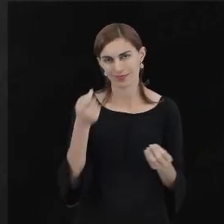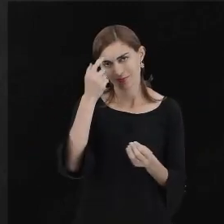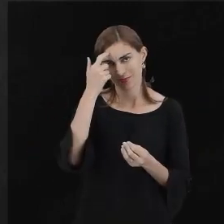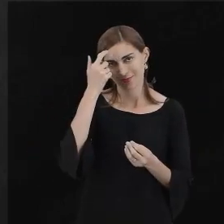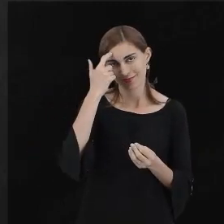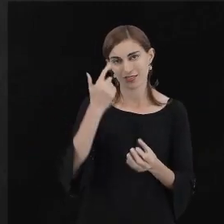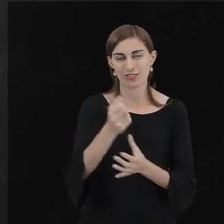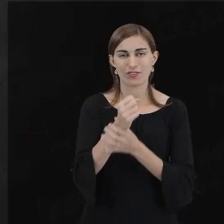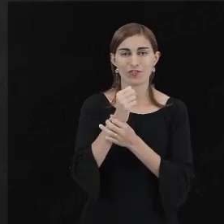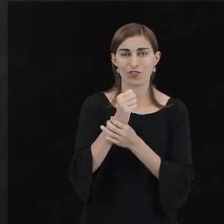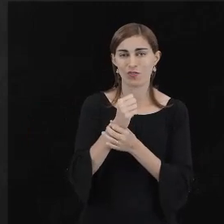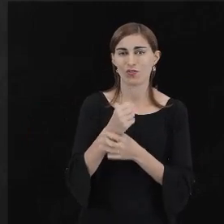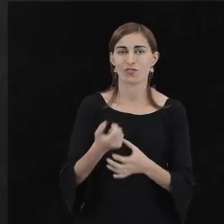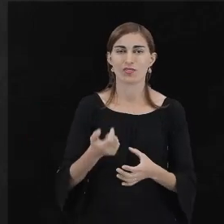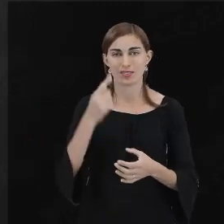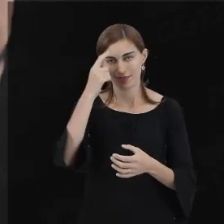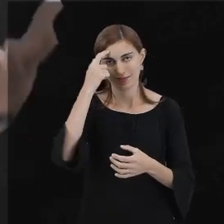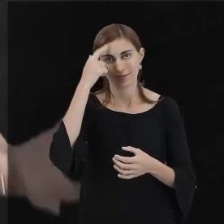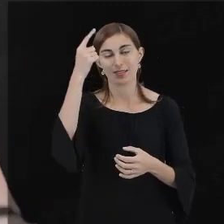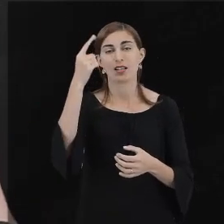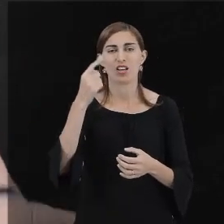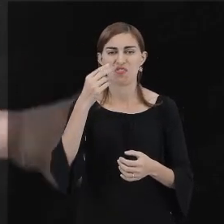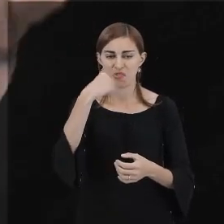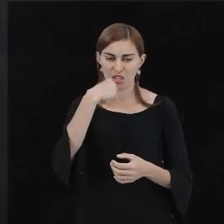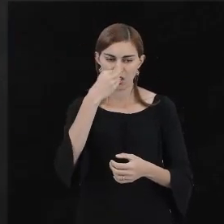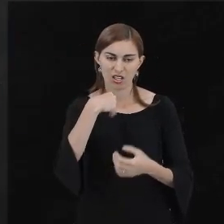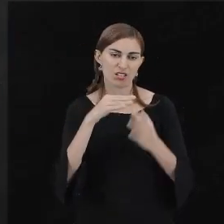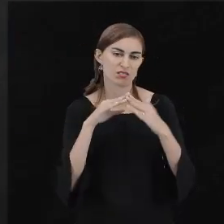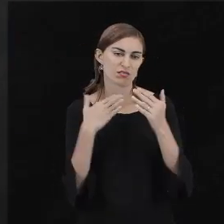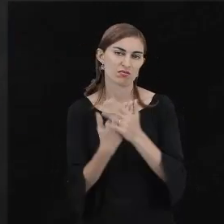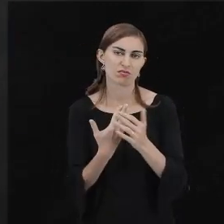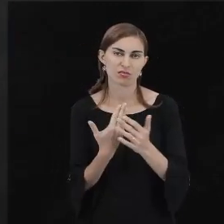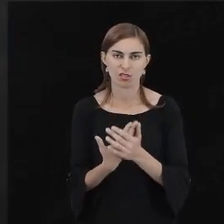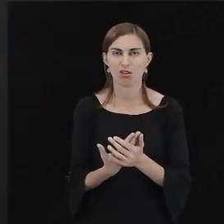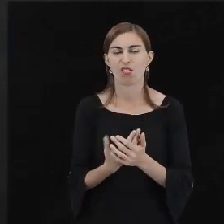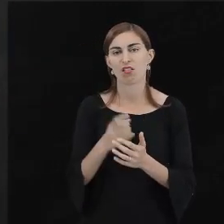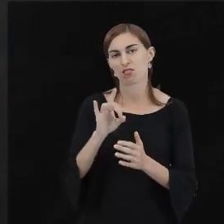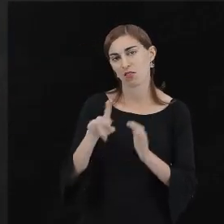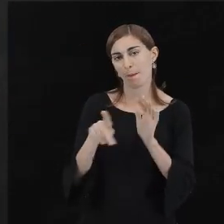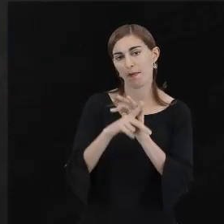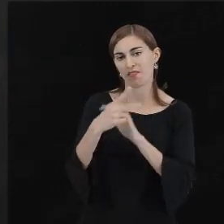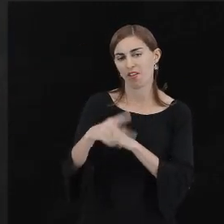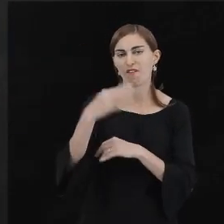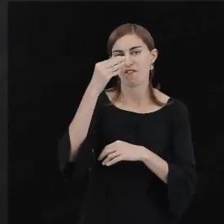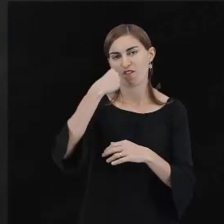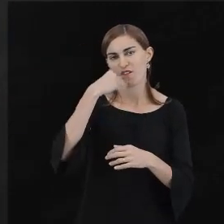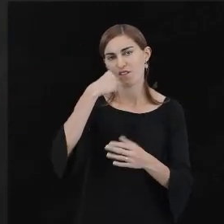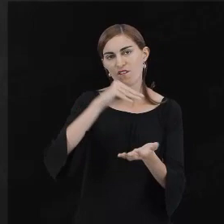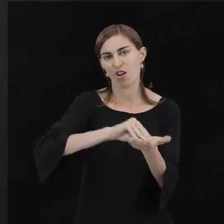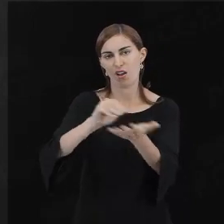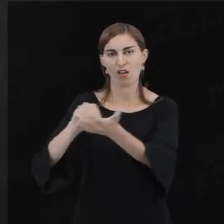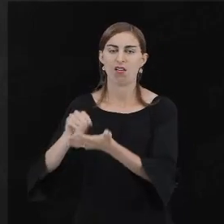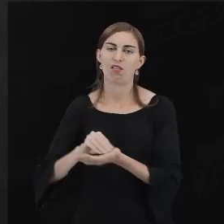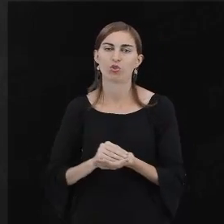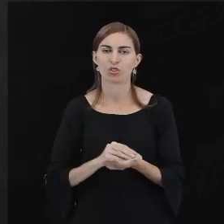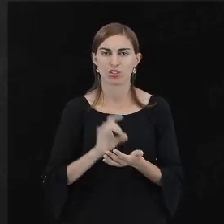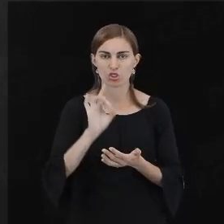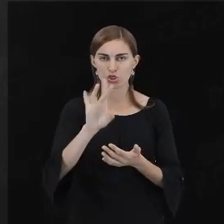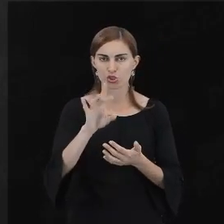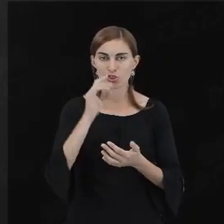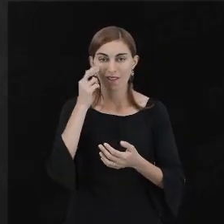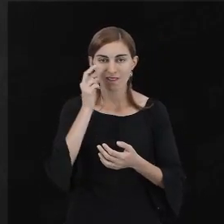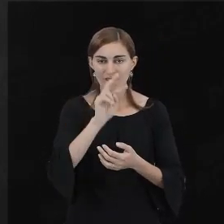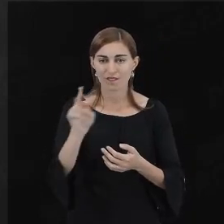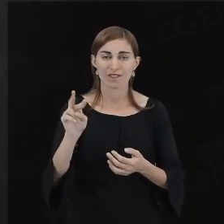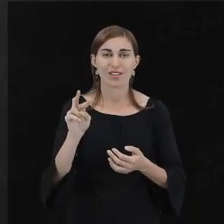conta essa reciprocidade do mundo da vida que o aluno traz para dentro da escola, do nosso estudante, que a gente aprende com